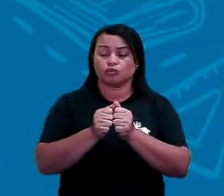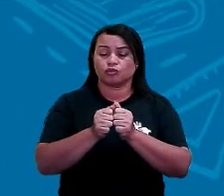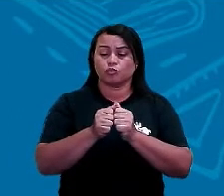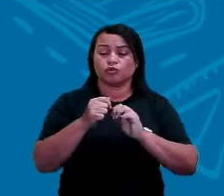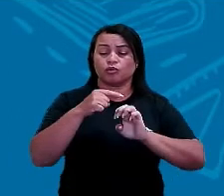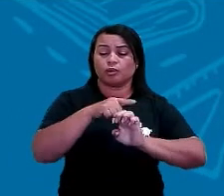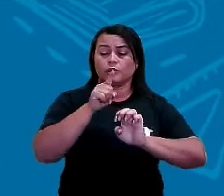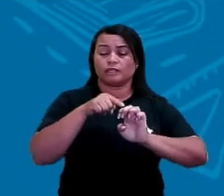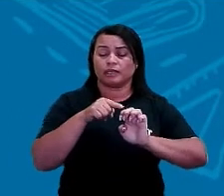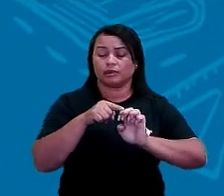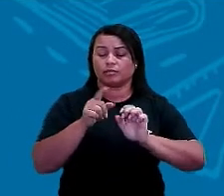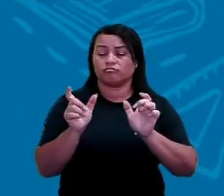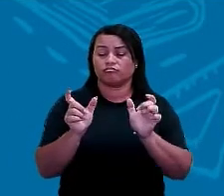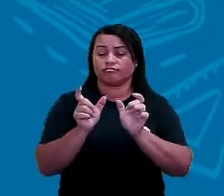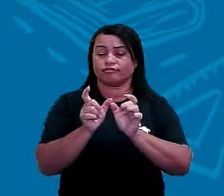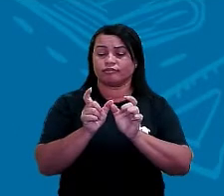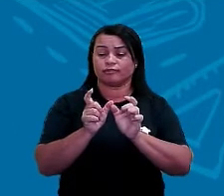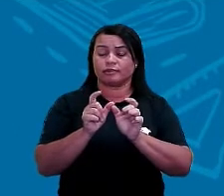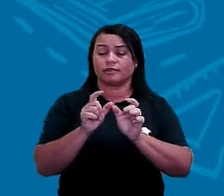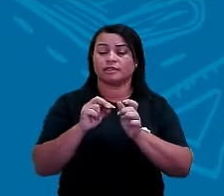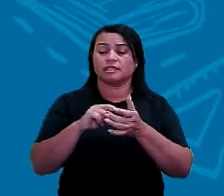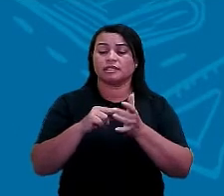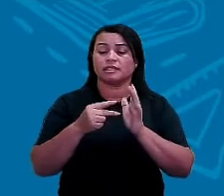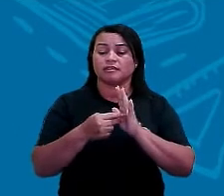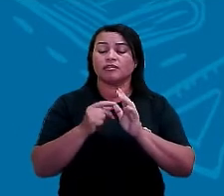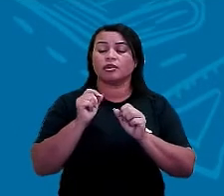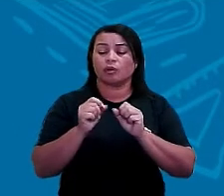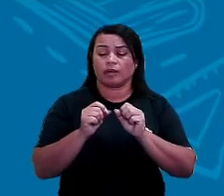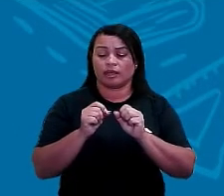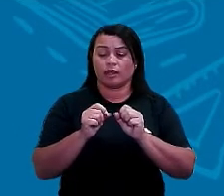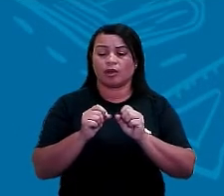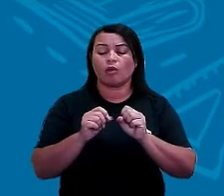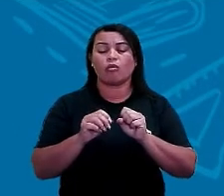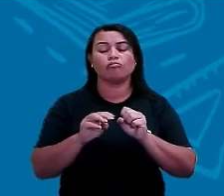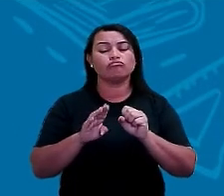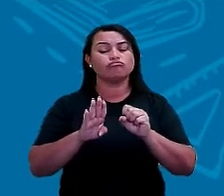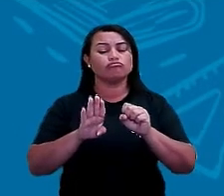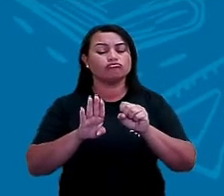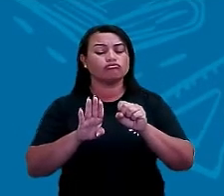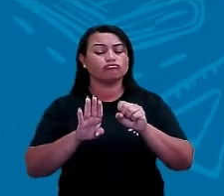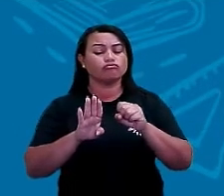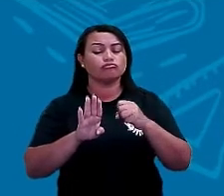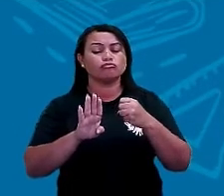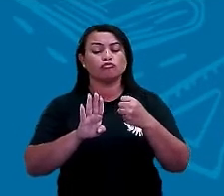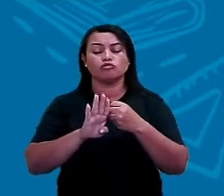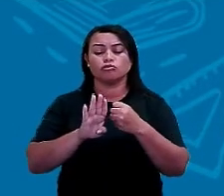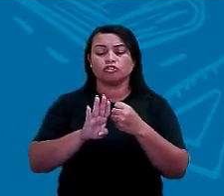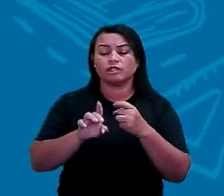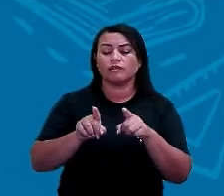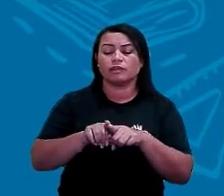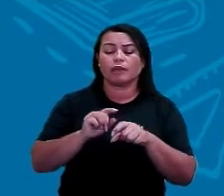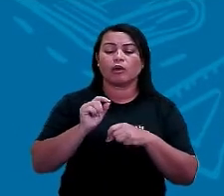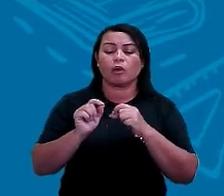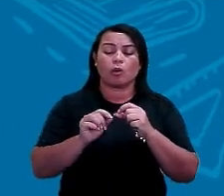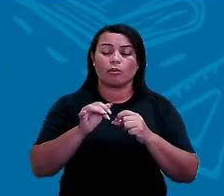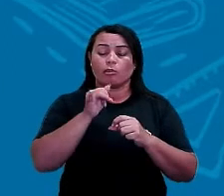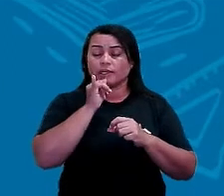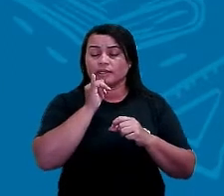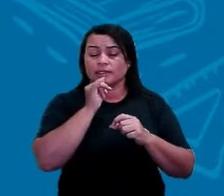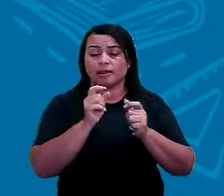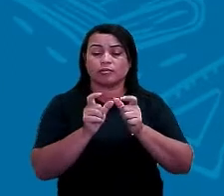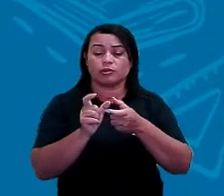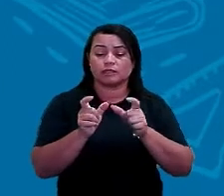Esse porquê junto com acento, ele é um substantivo, tá? Ele pode ser um substantivo, né, usado como sinônimos também de